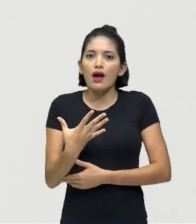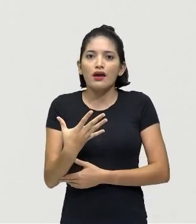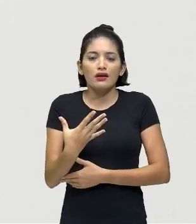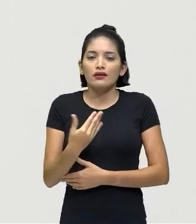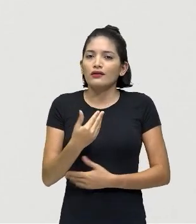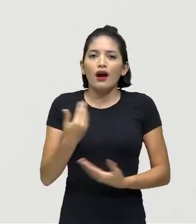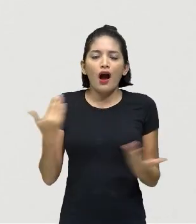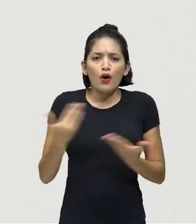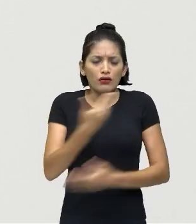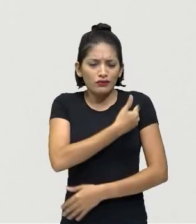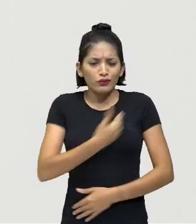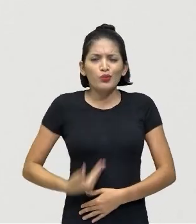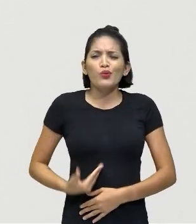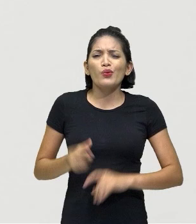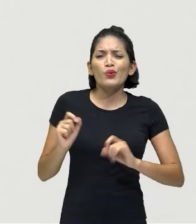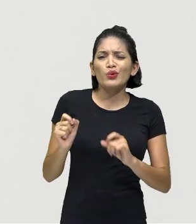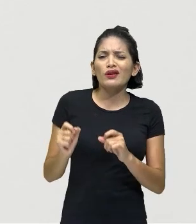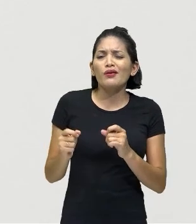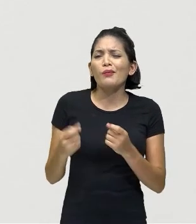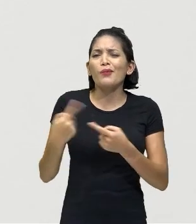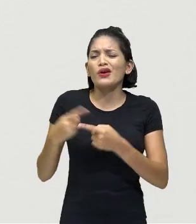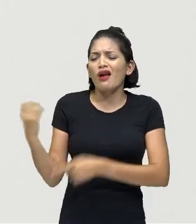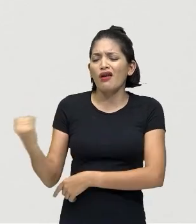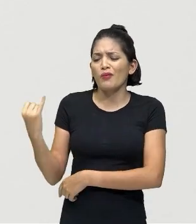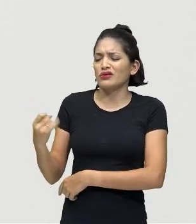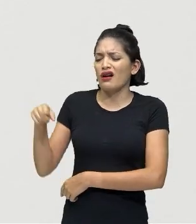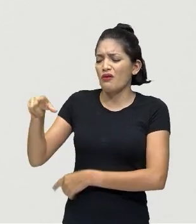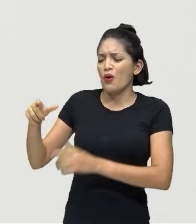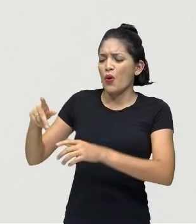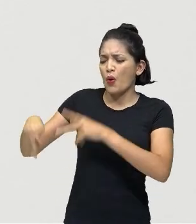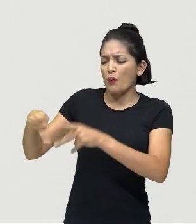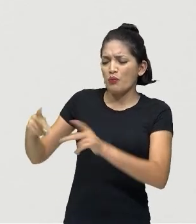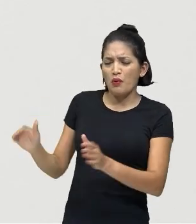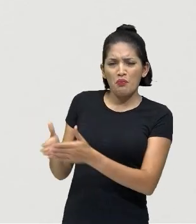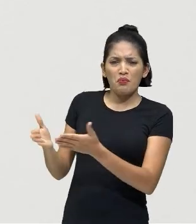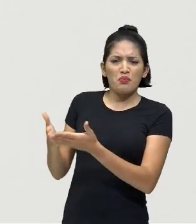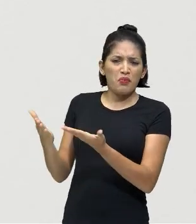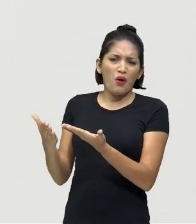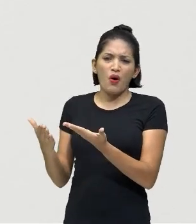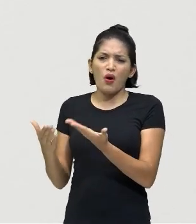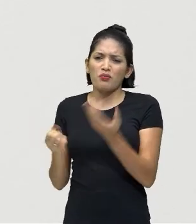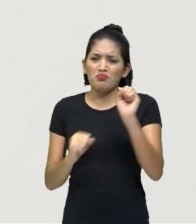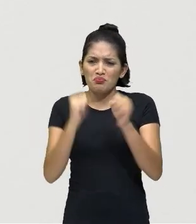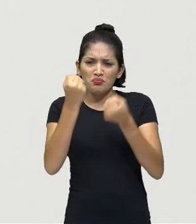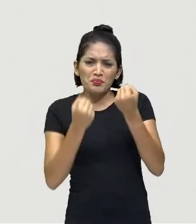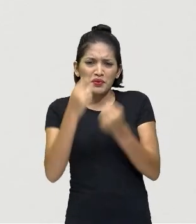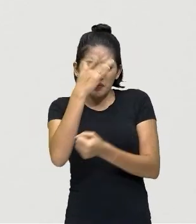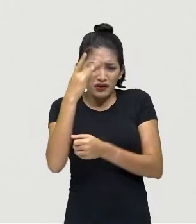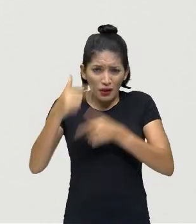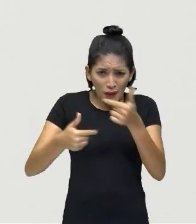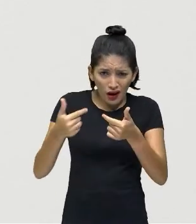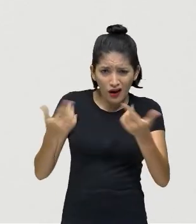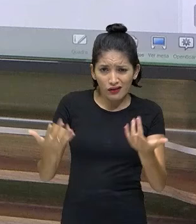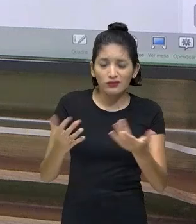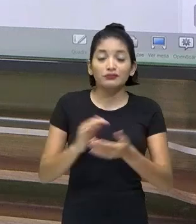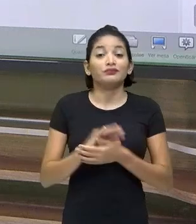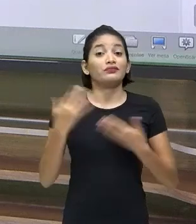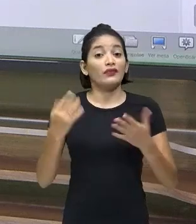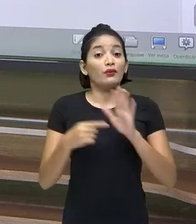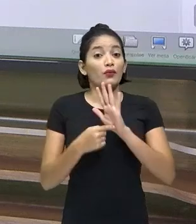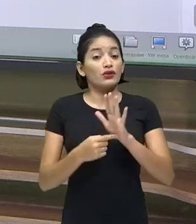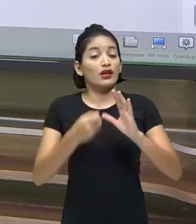então... por que eu vou me importar com o camponês? Por que eu vou me importar com o operário de fábrica? Não é? Então, isso